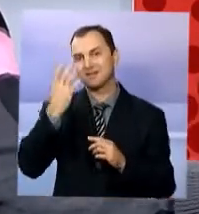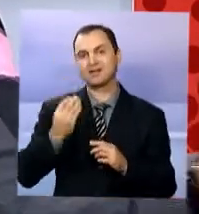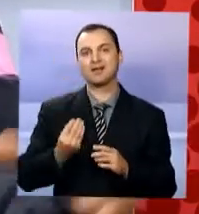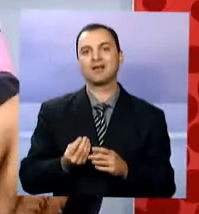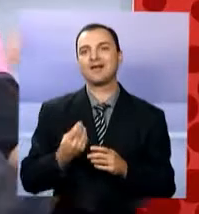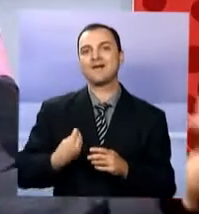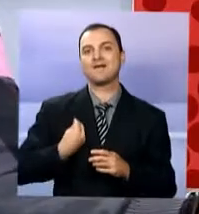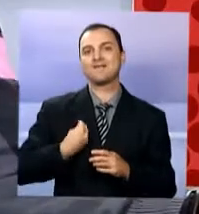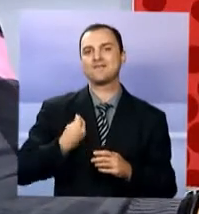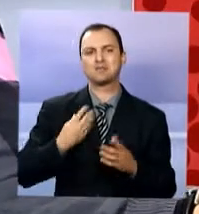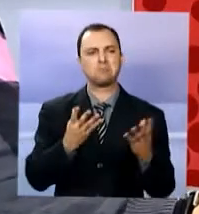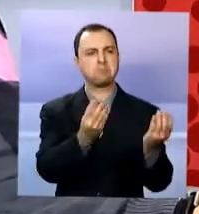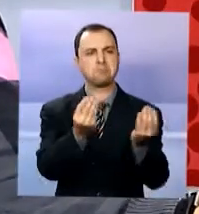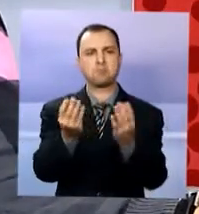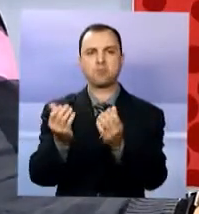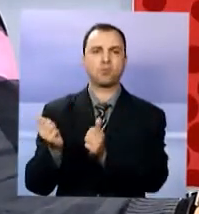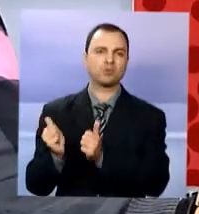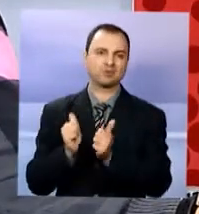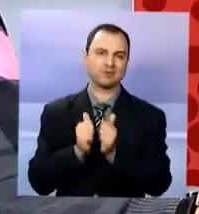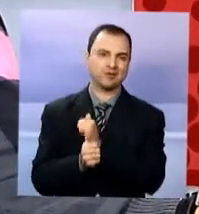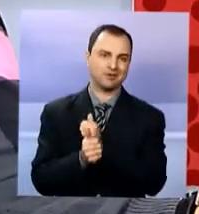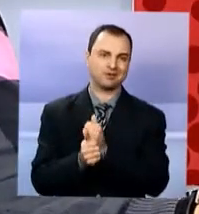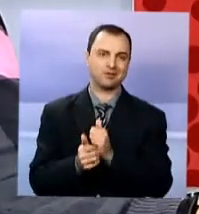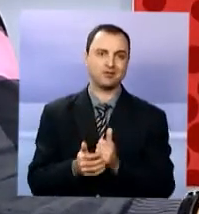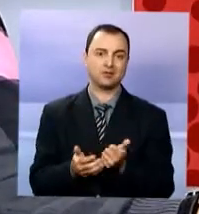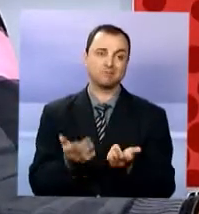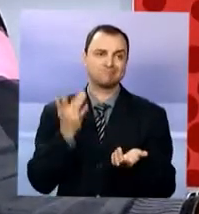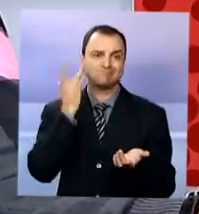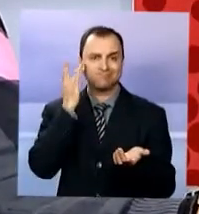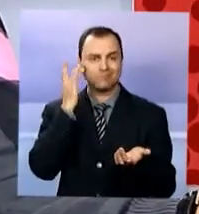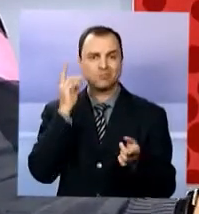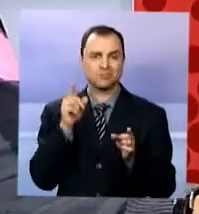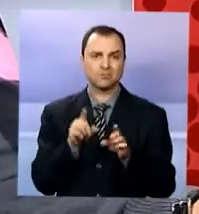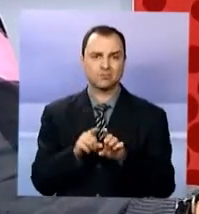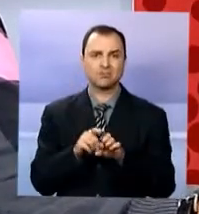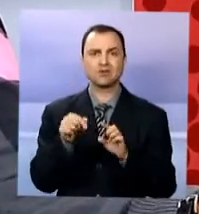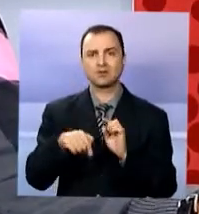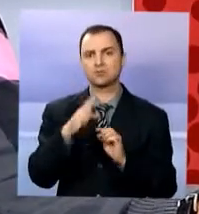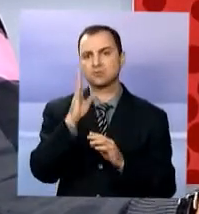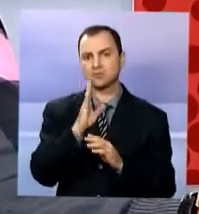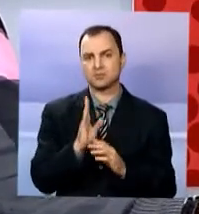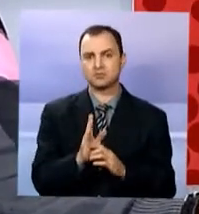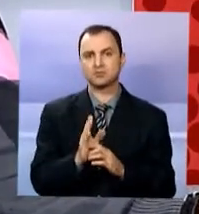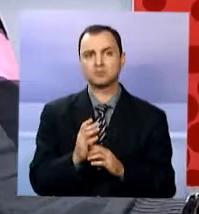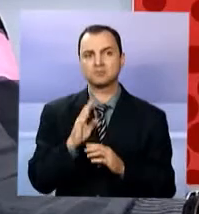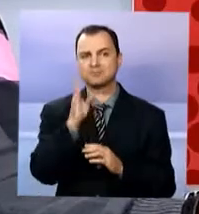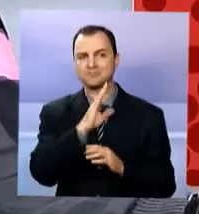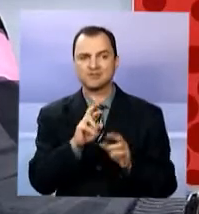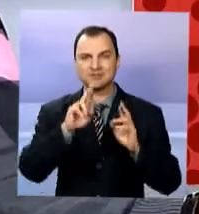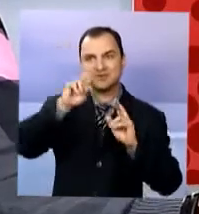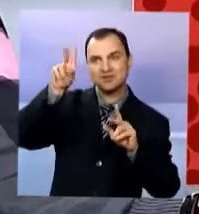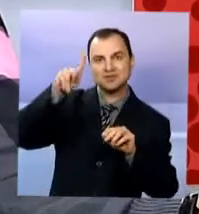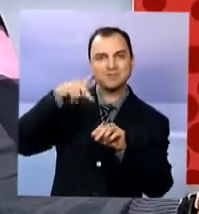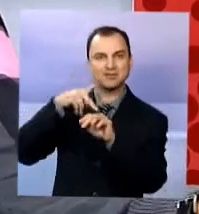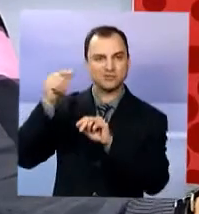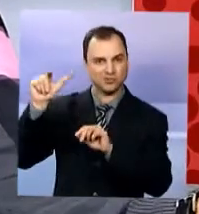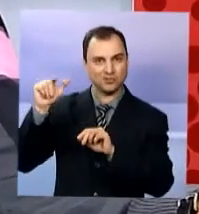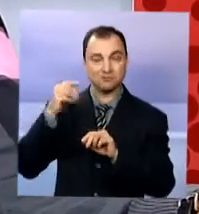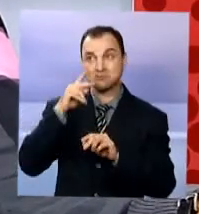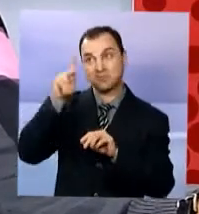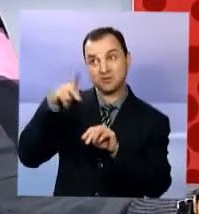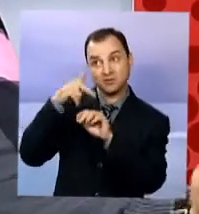chavinha a vida de tantos atletas e eu acho que no Brasil a gente tem uma coisa diferenciada dos outros países